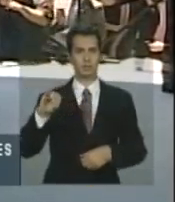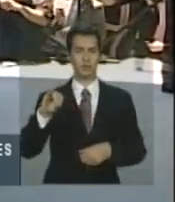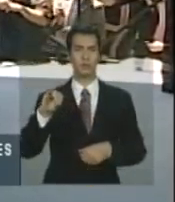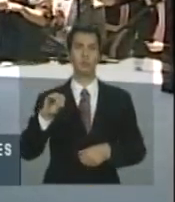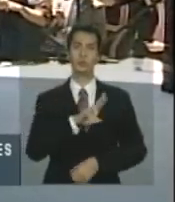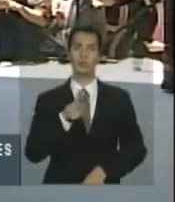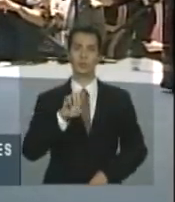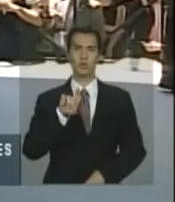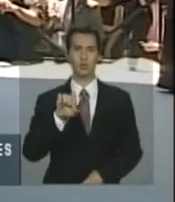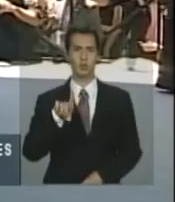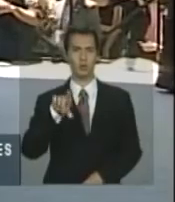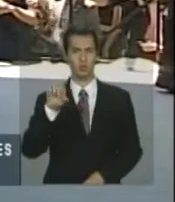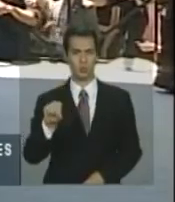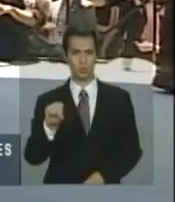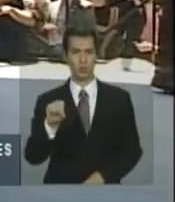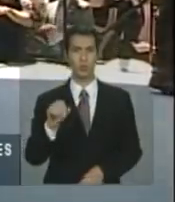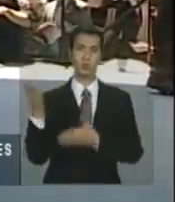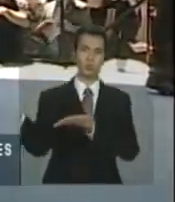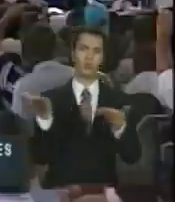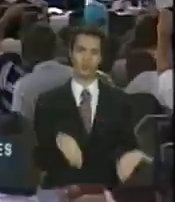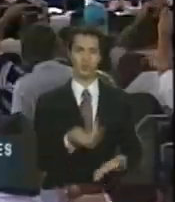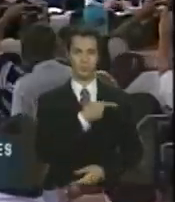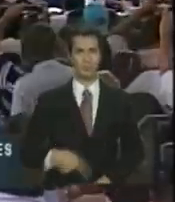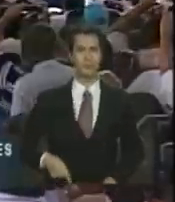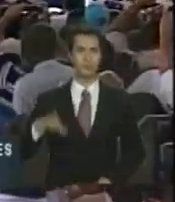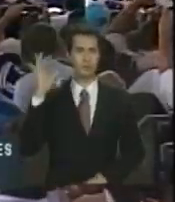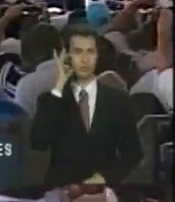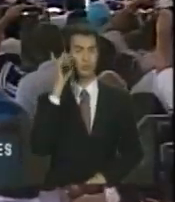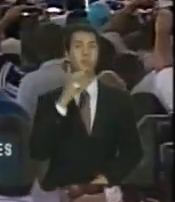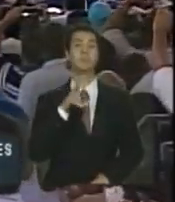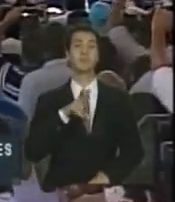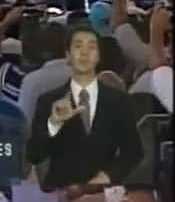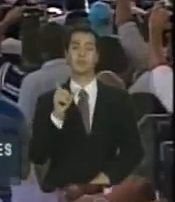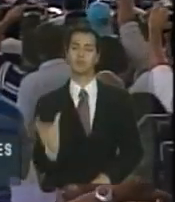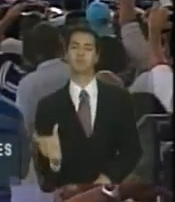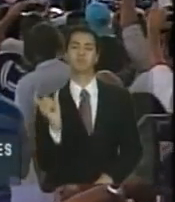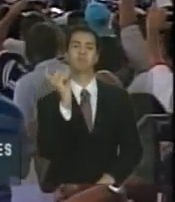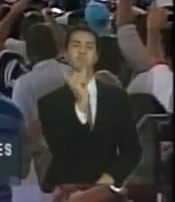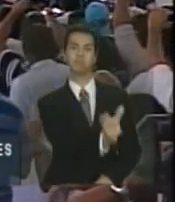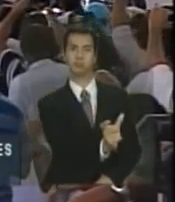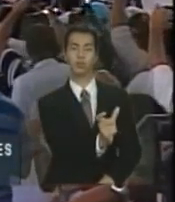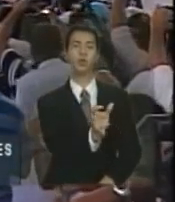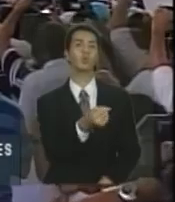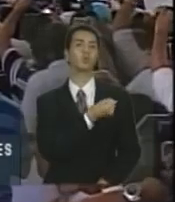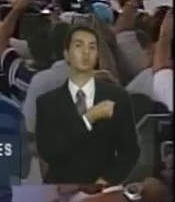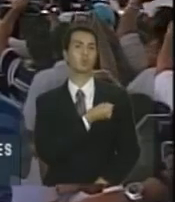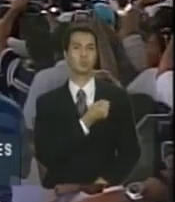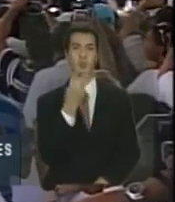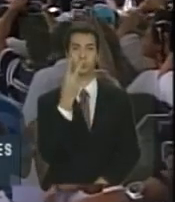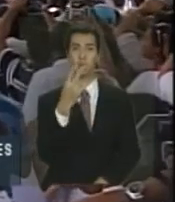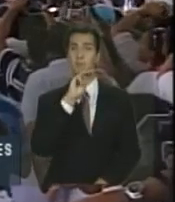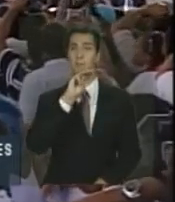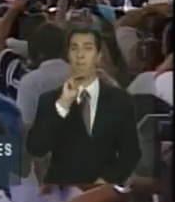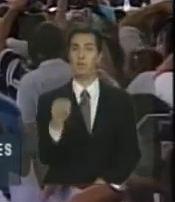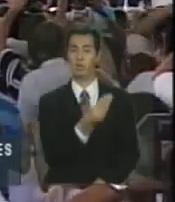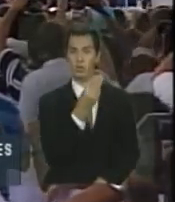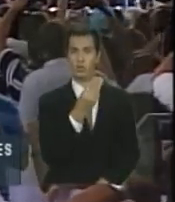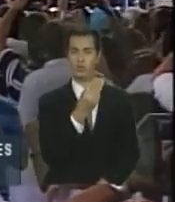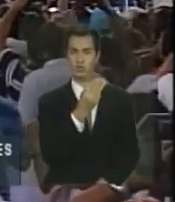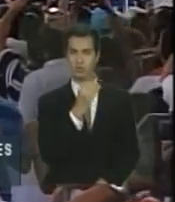presidenta da República, Dilma Rousseff, a entregar o cartão número 2 milhões a senhora Maria Aparecida